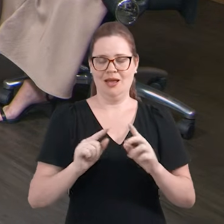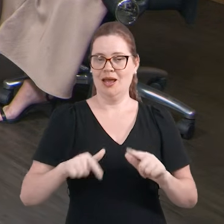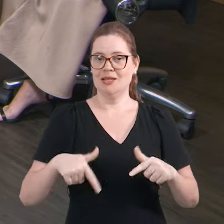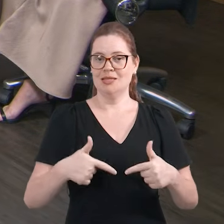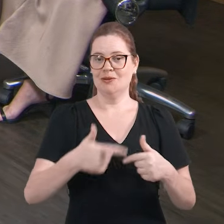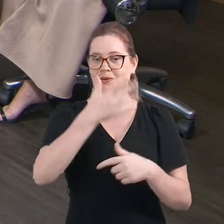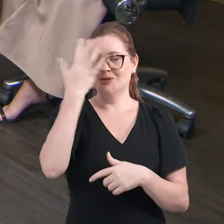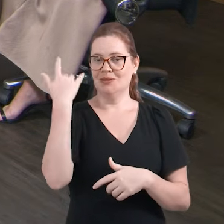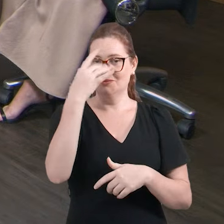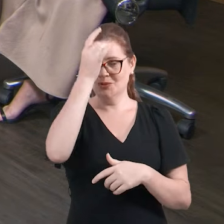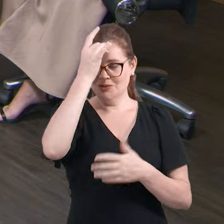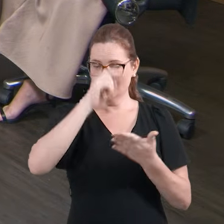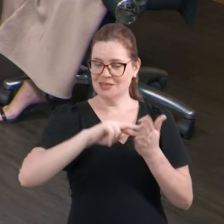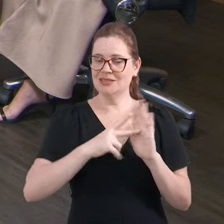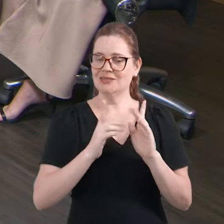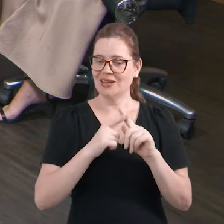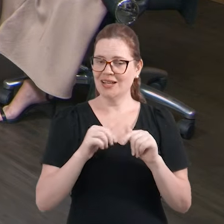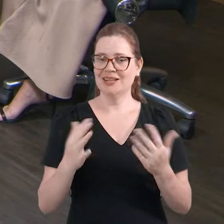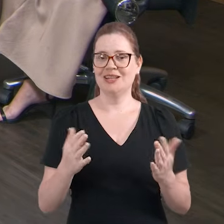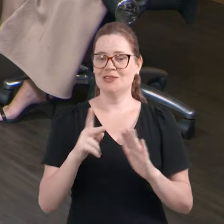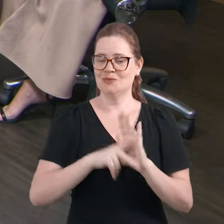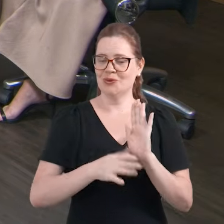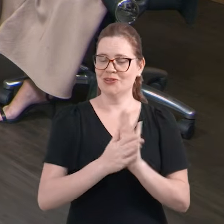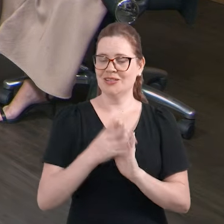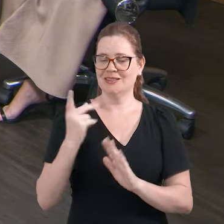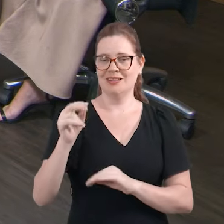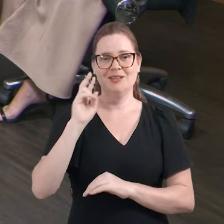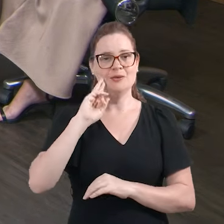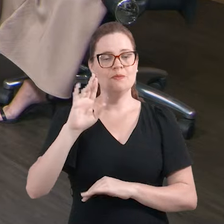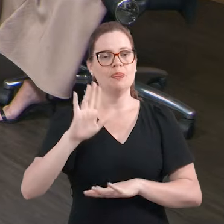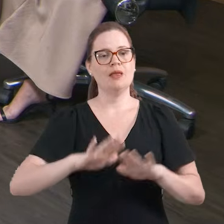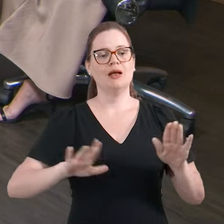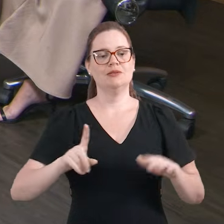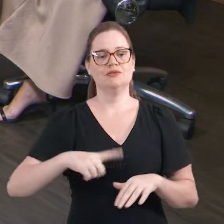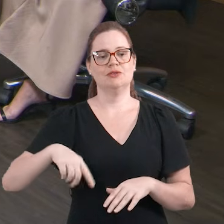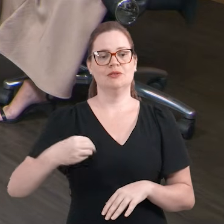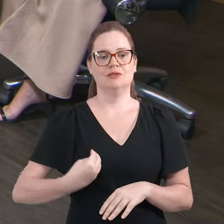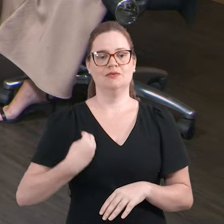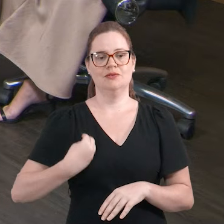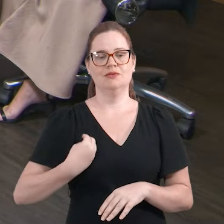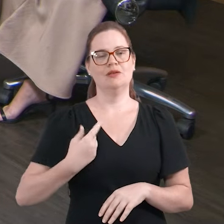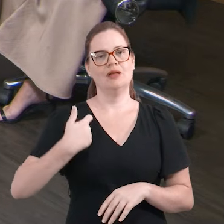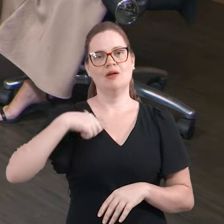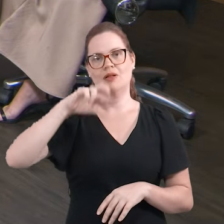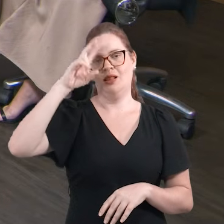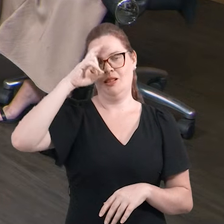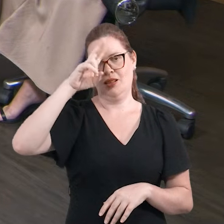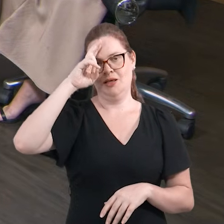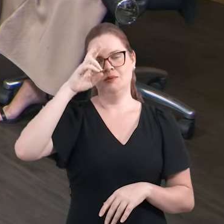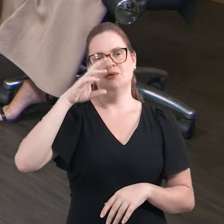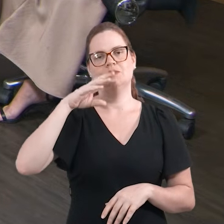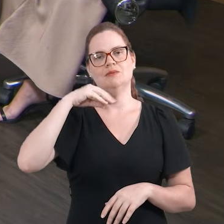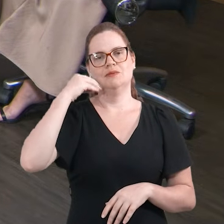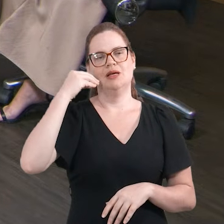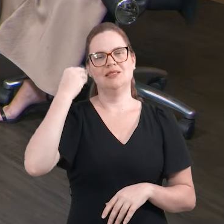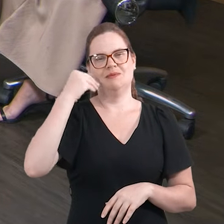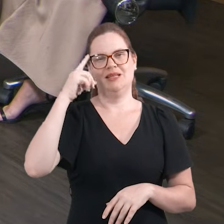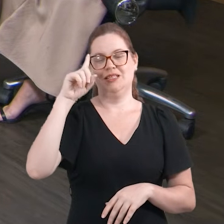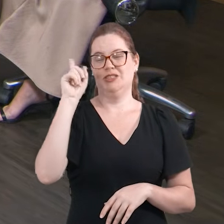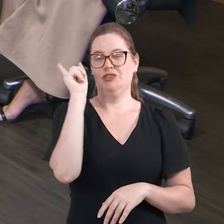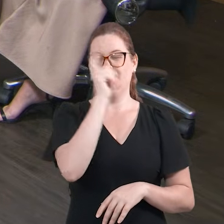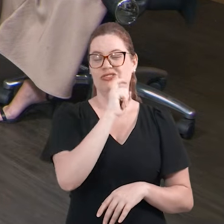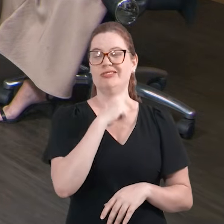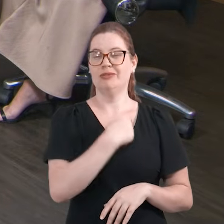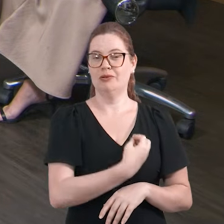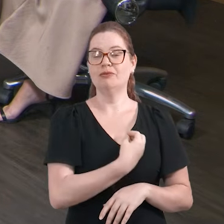Senhor. Por vezes, estamos em momentos... Eu me lembro de uma experiência muito difícil pela qual